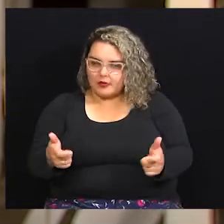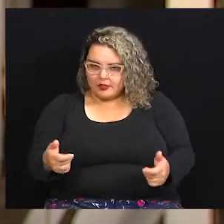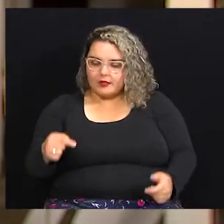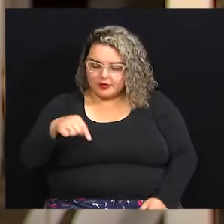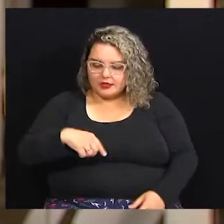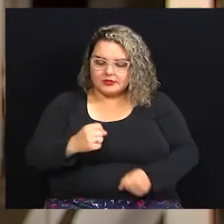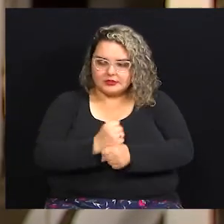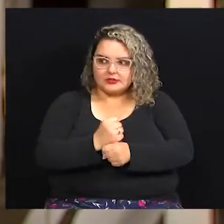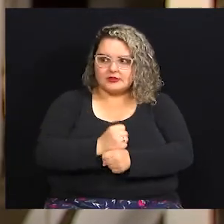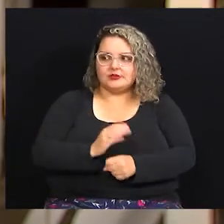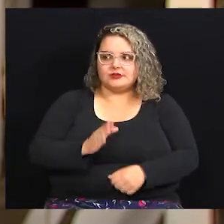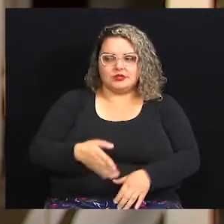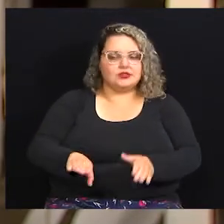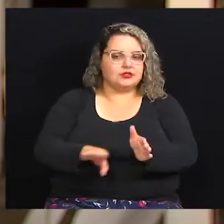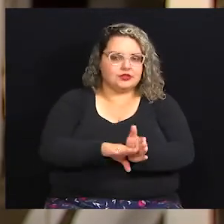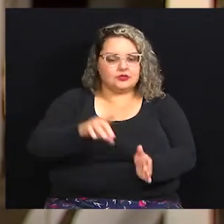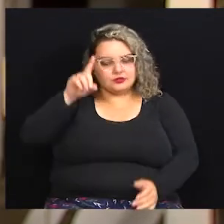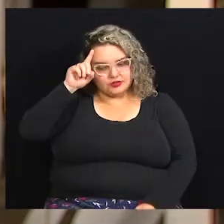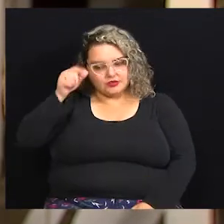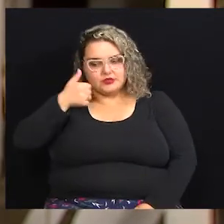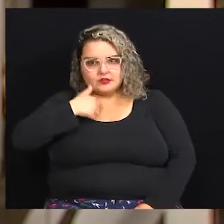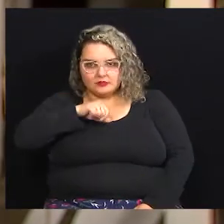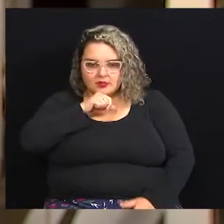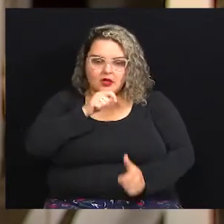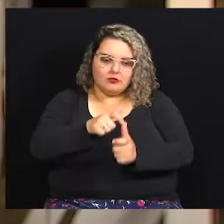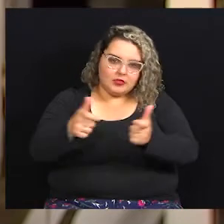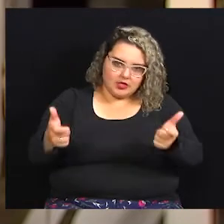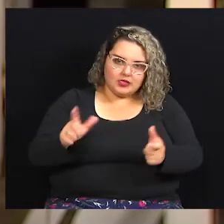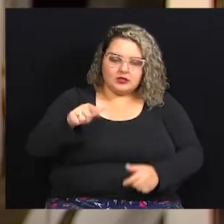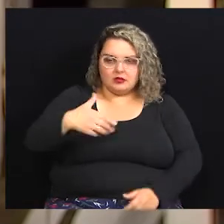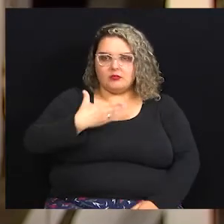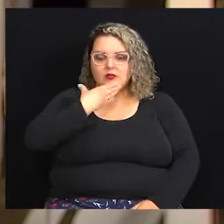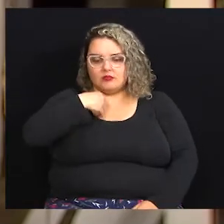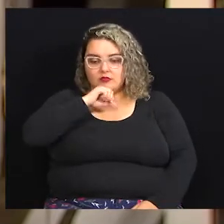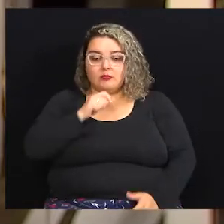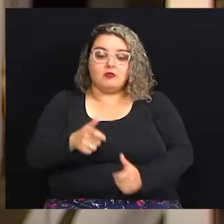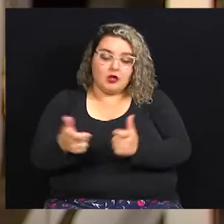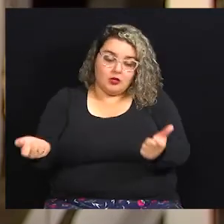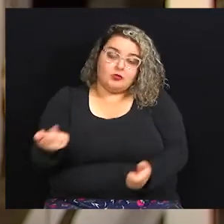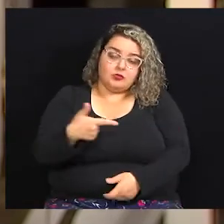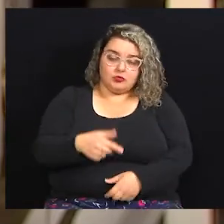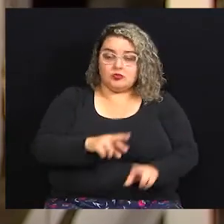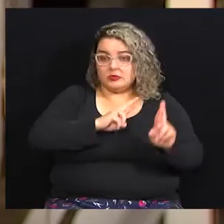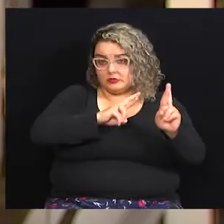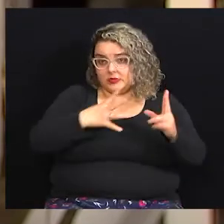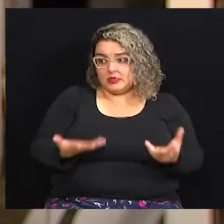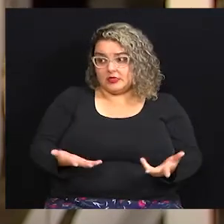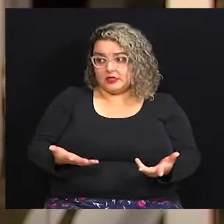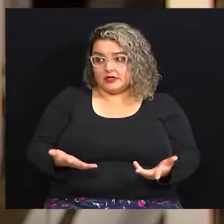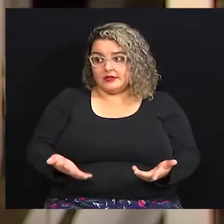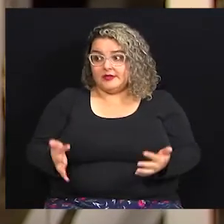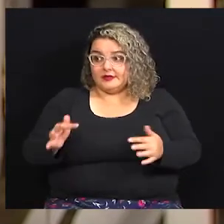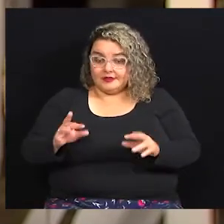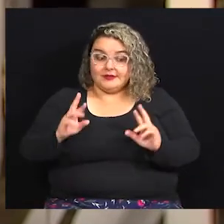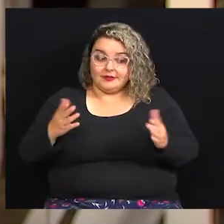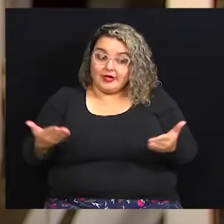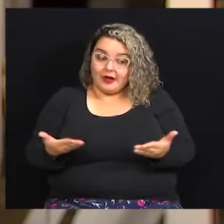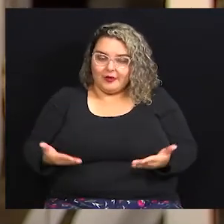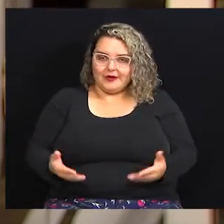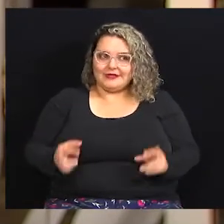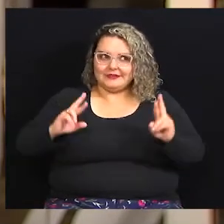esse ano já veio o Dia das Mães depende dos pais já foi um volume maior do que eu esperado né E no final a gente tá bem